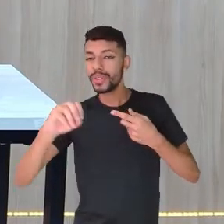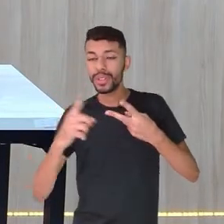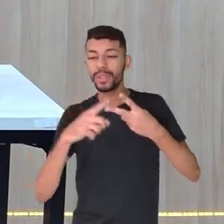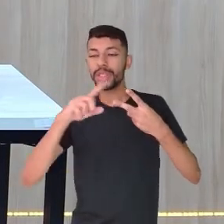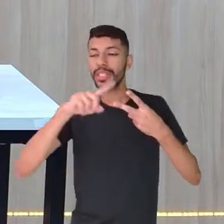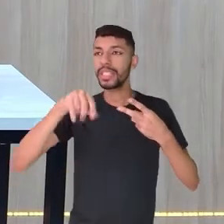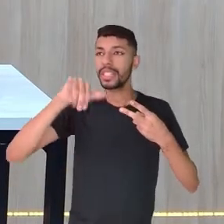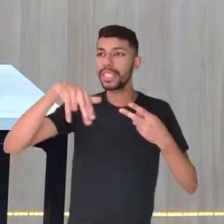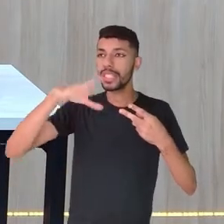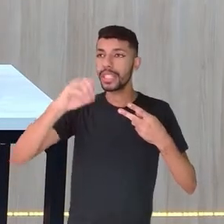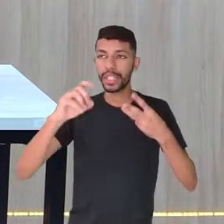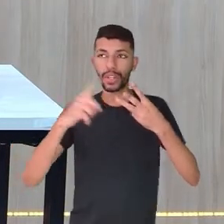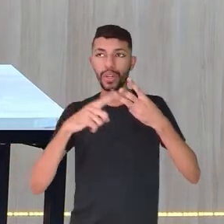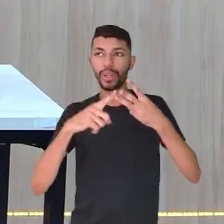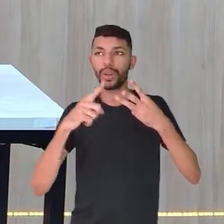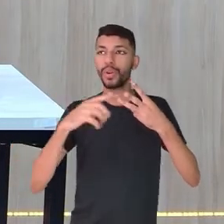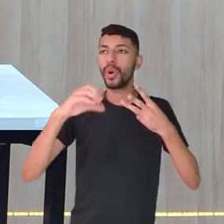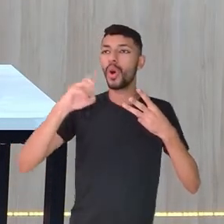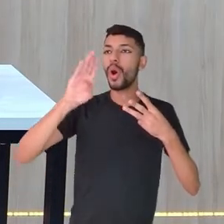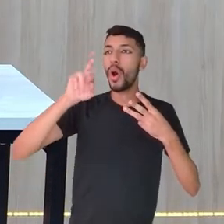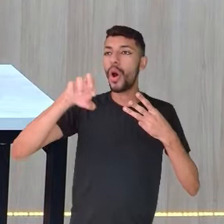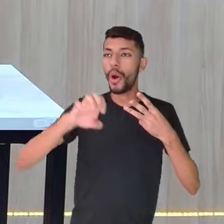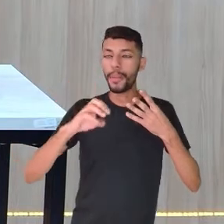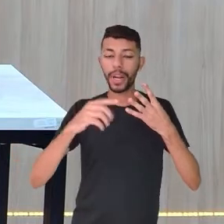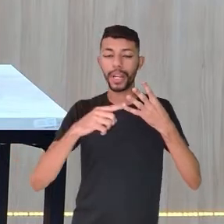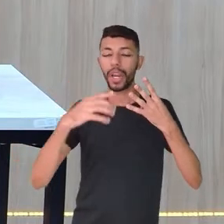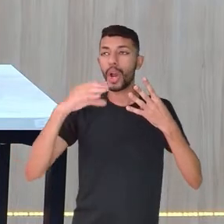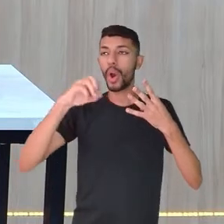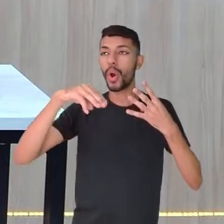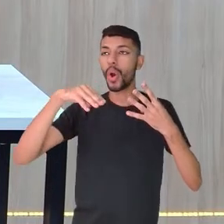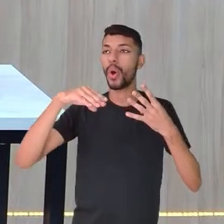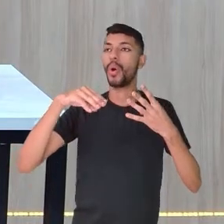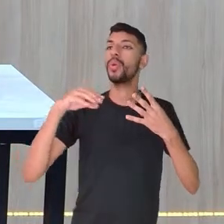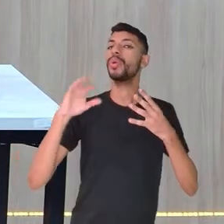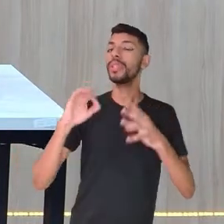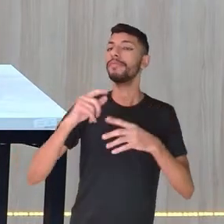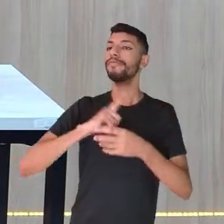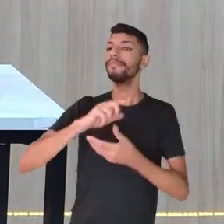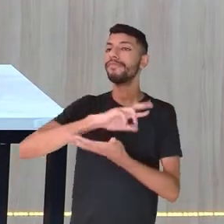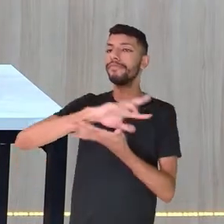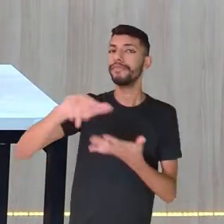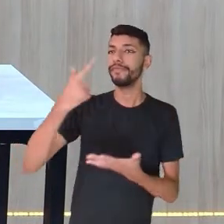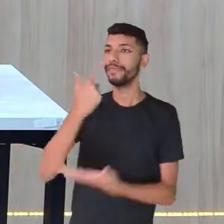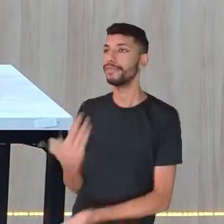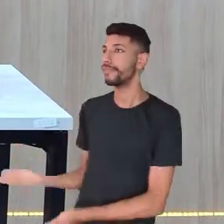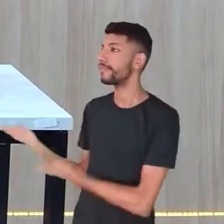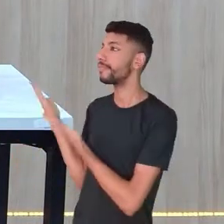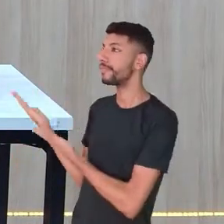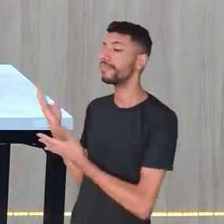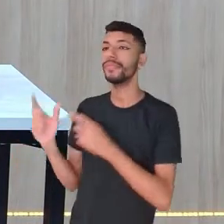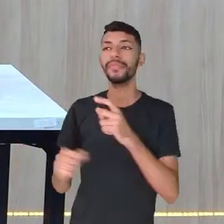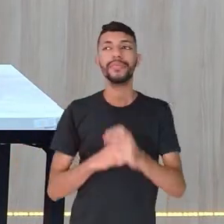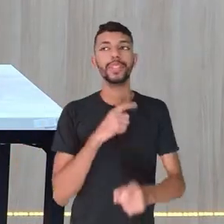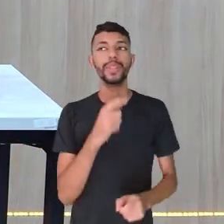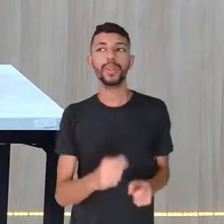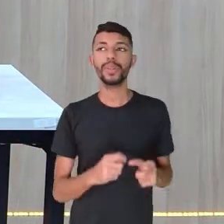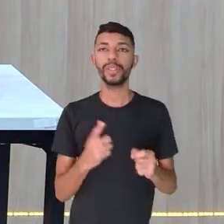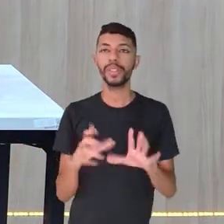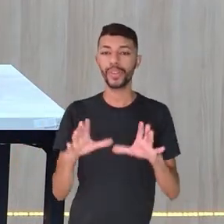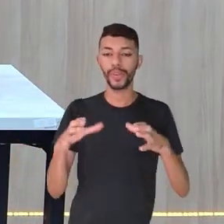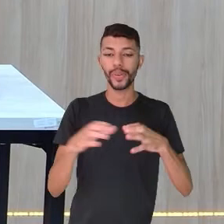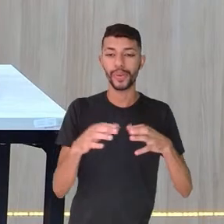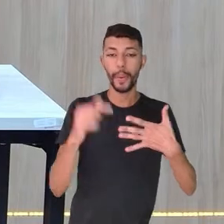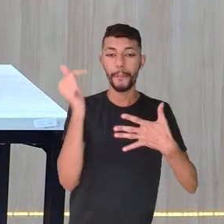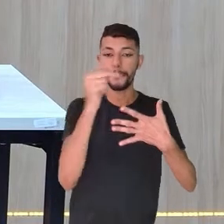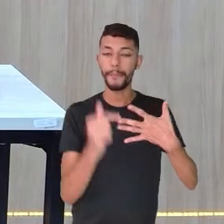o cobre, o cromo, o magnésio, o selênio. Então, aqui eu tenho um conjunto de